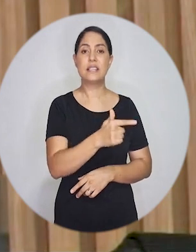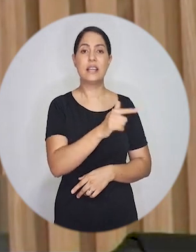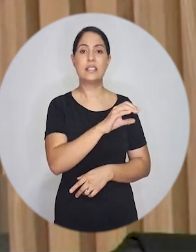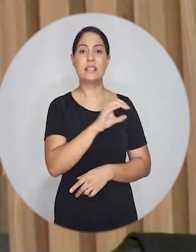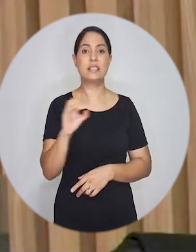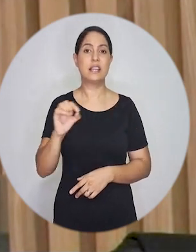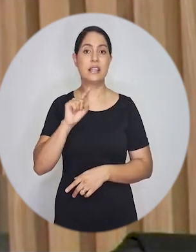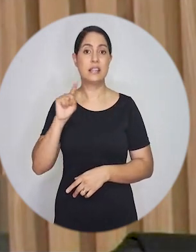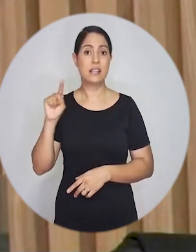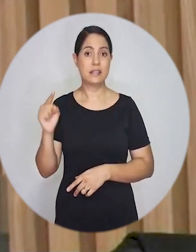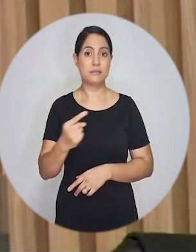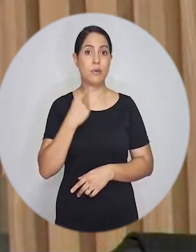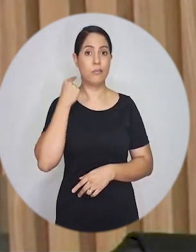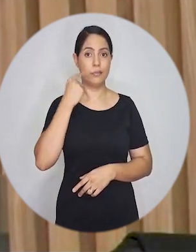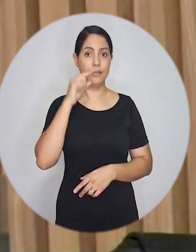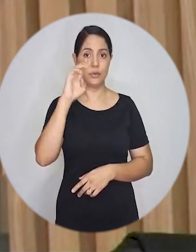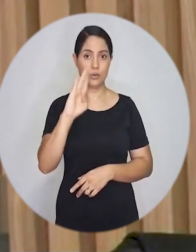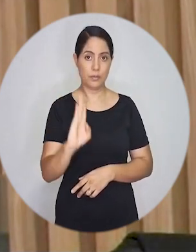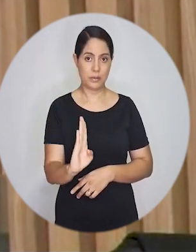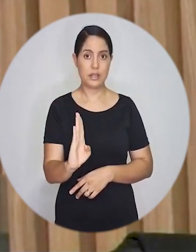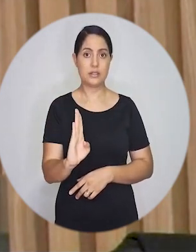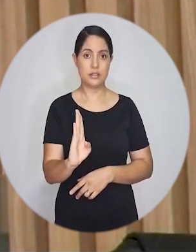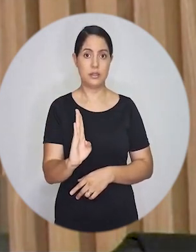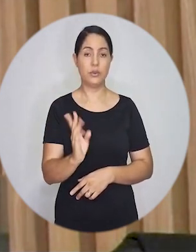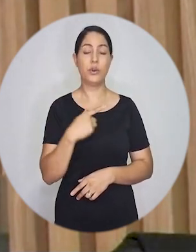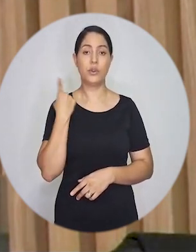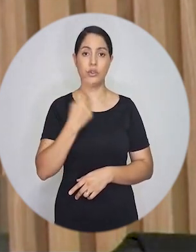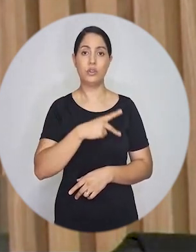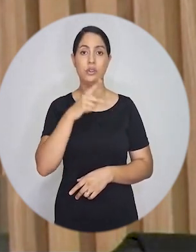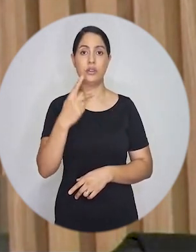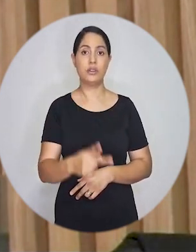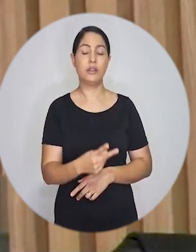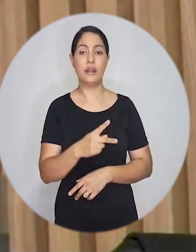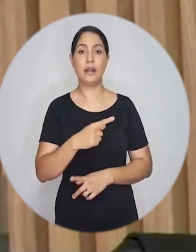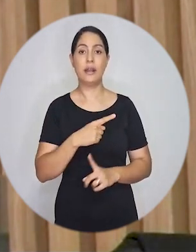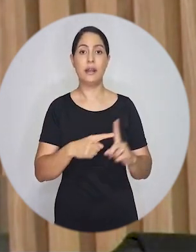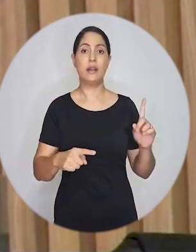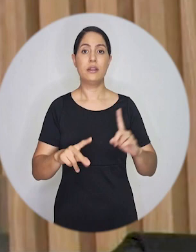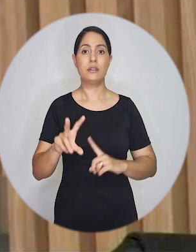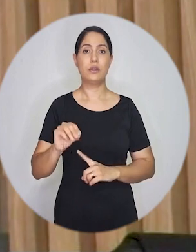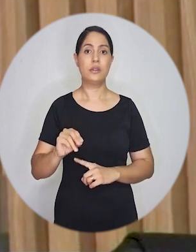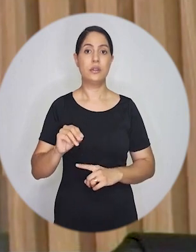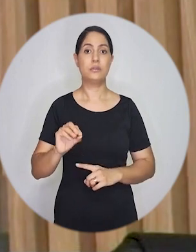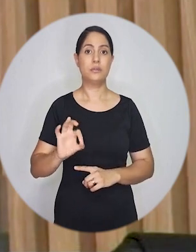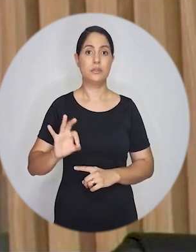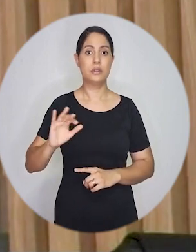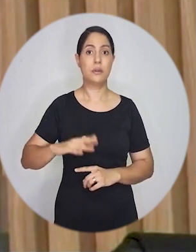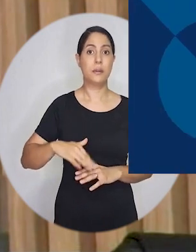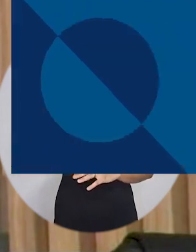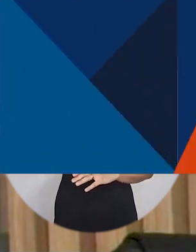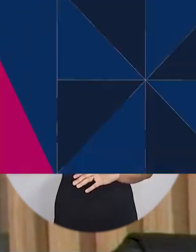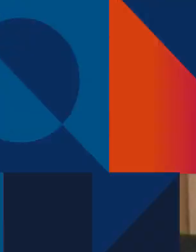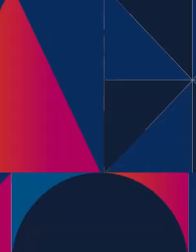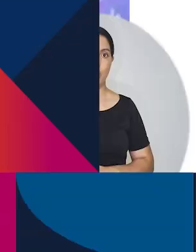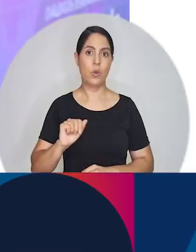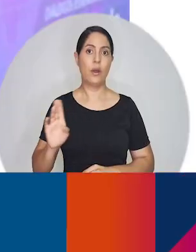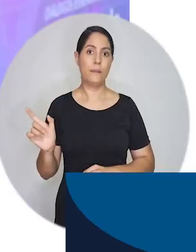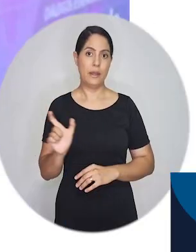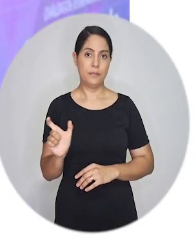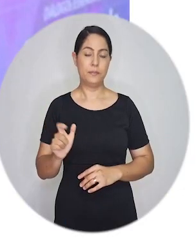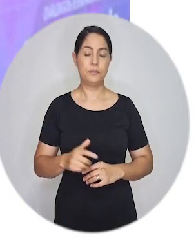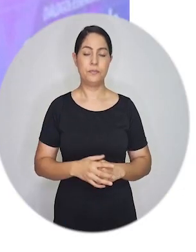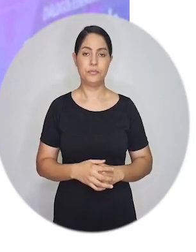de 700 mil advogadas brasileiras que já perfazem a mais da metade dos nossos quadros de